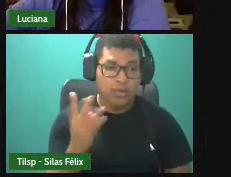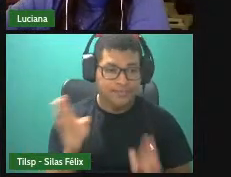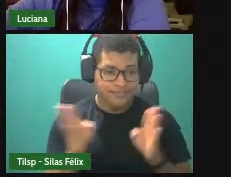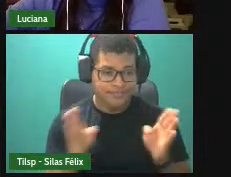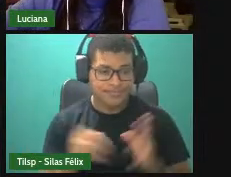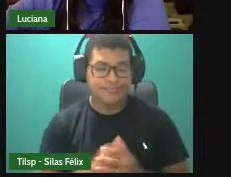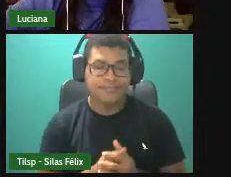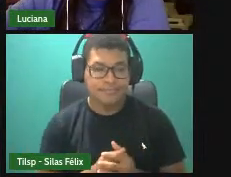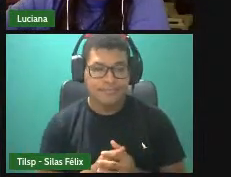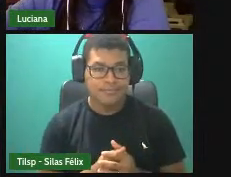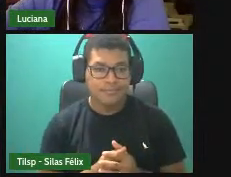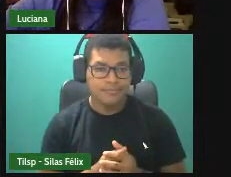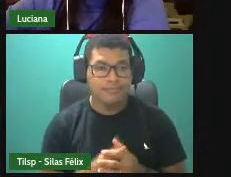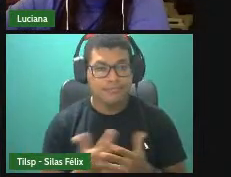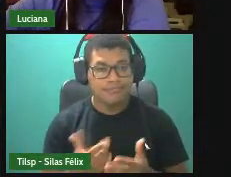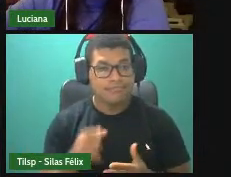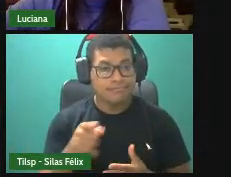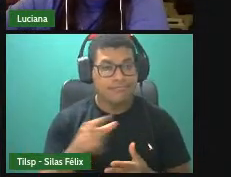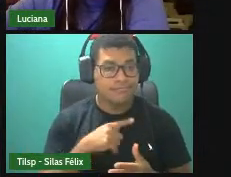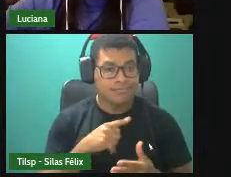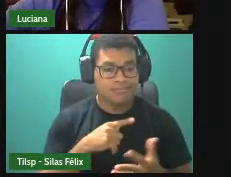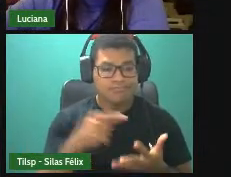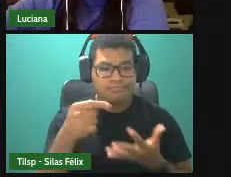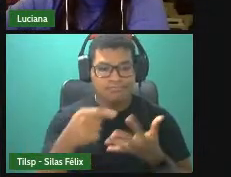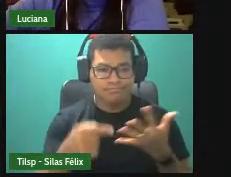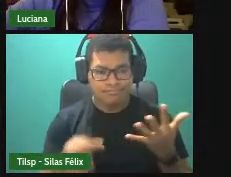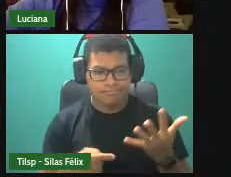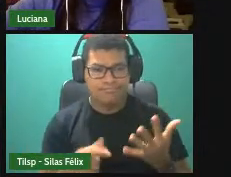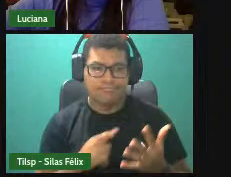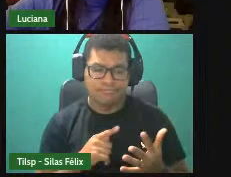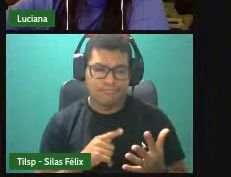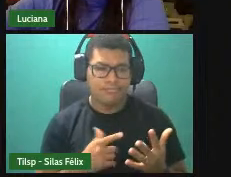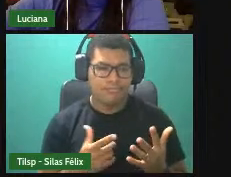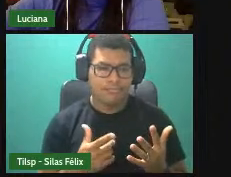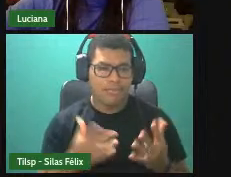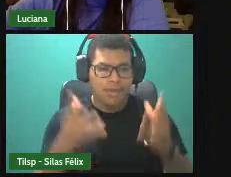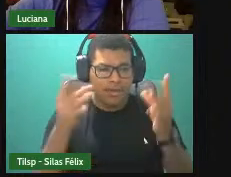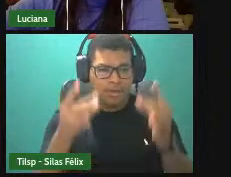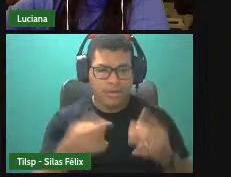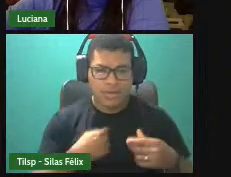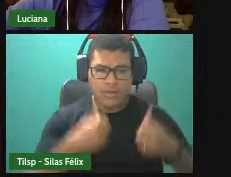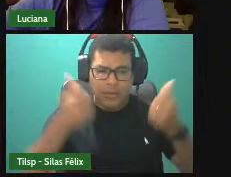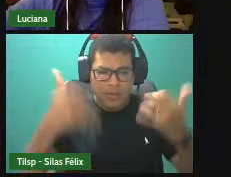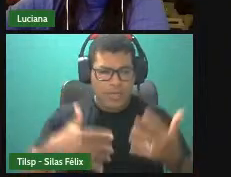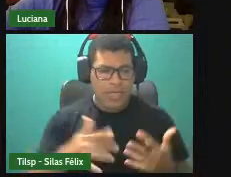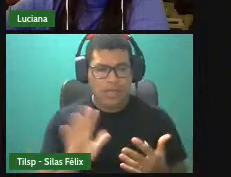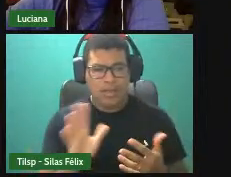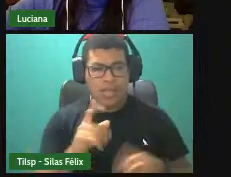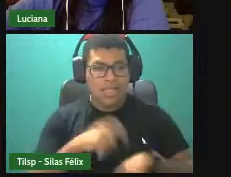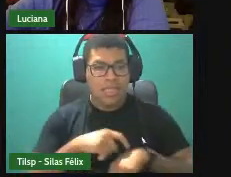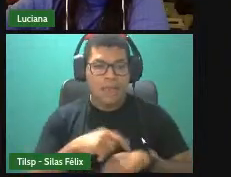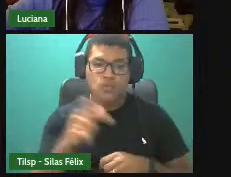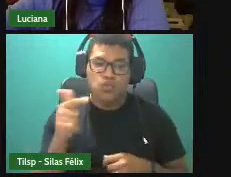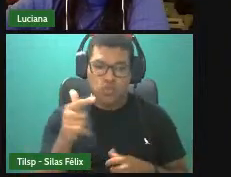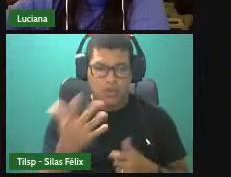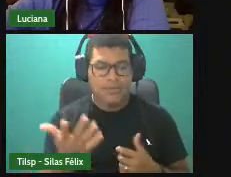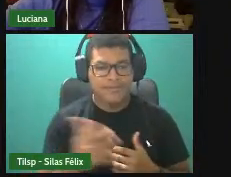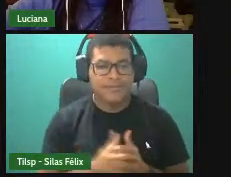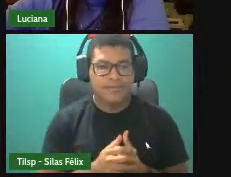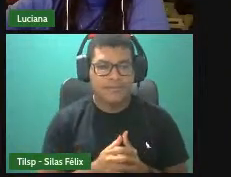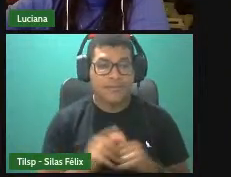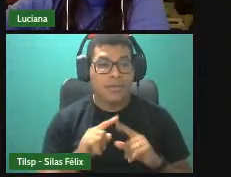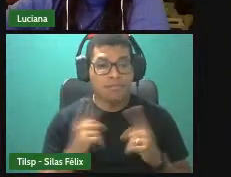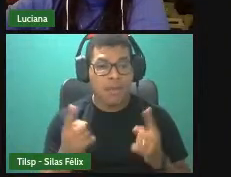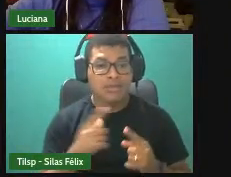O processo, ele tem várias partes, tá? Não vou me adiantar nisso muito em detalhes, porque a gente não tem muito tempo para isso. Mas a gente